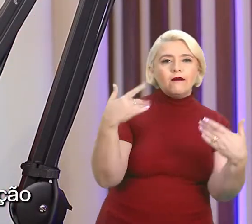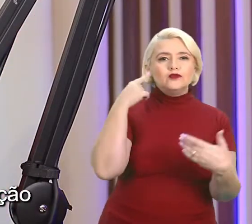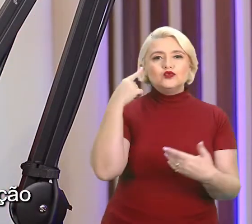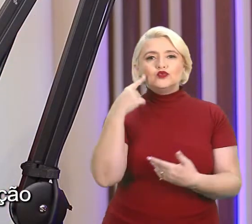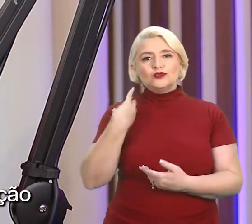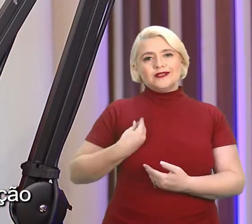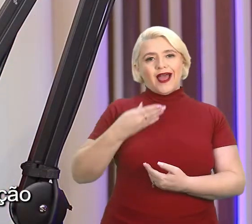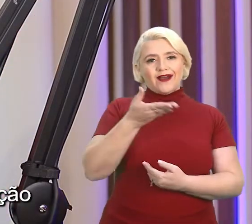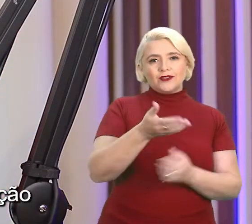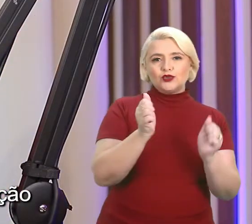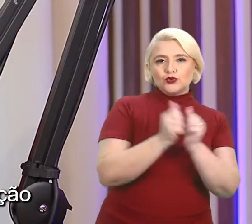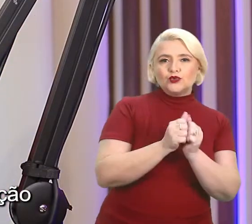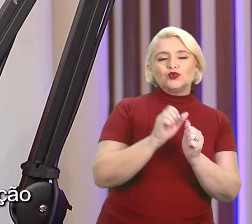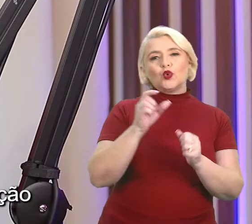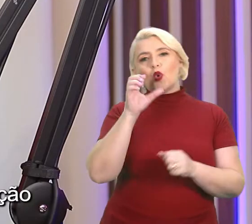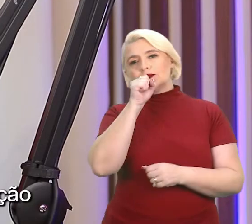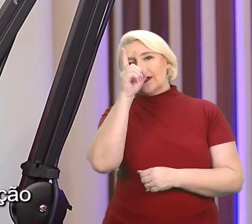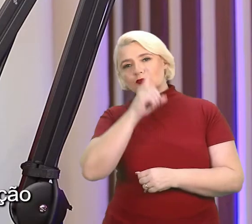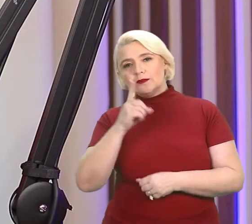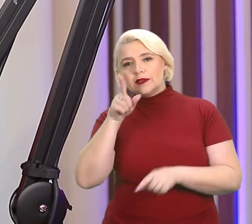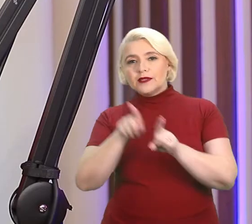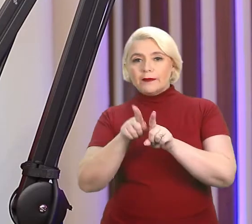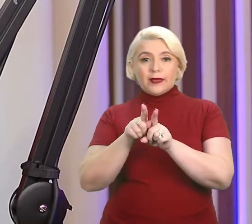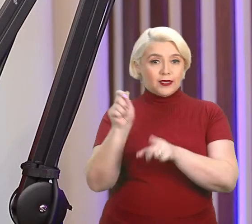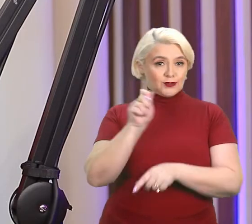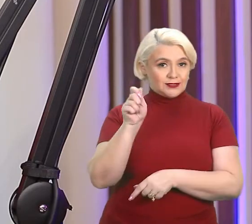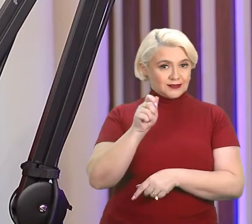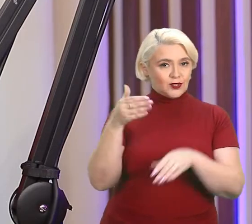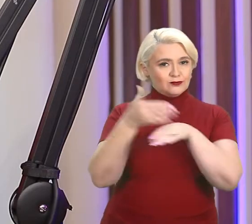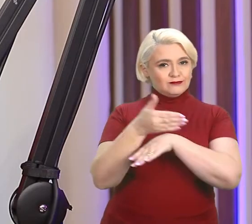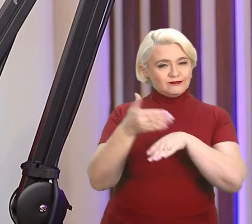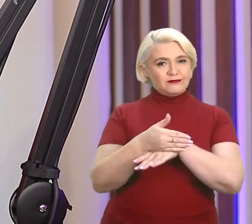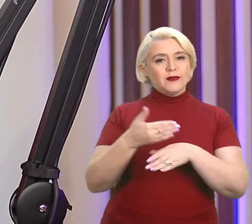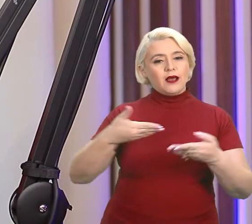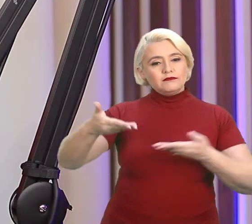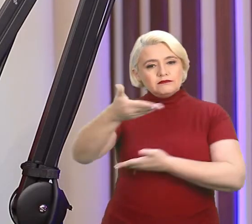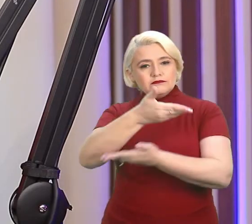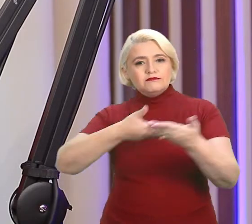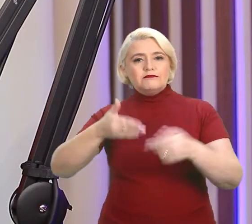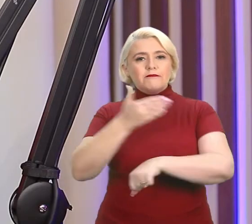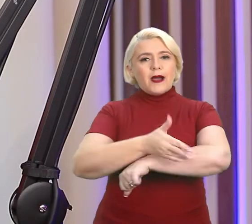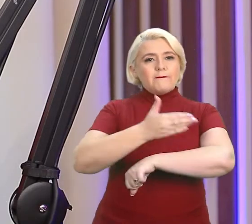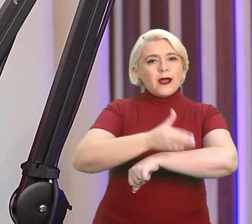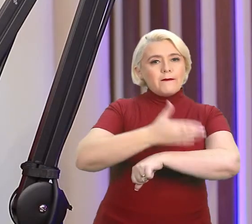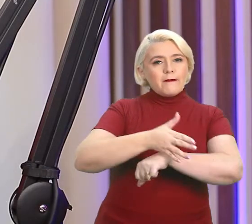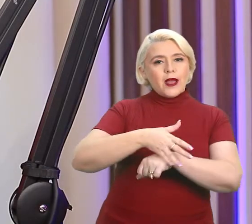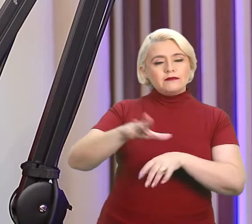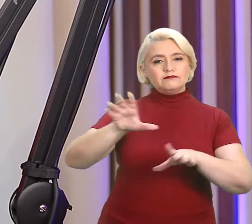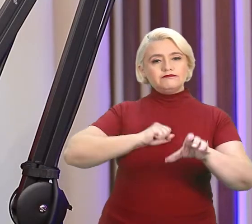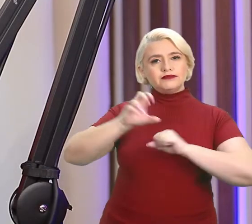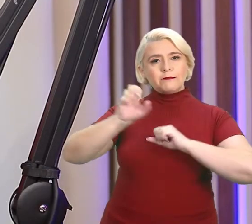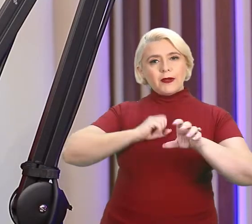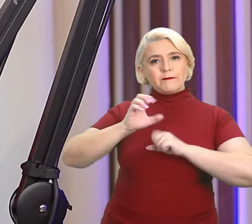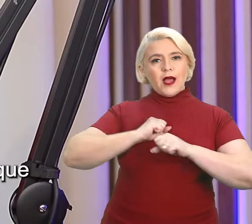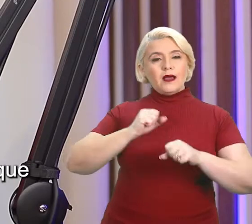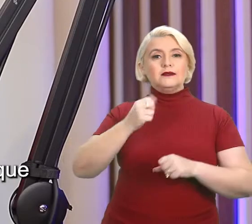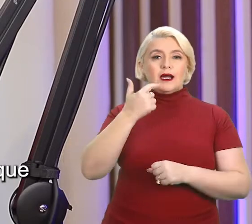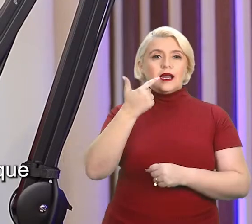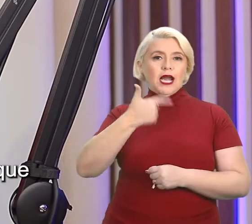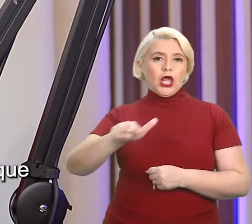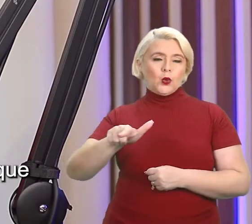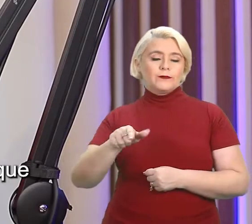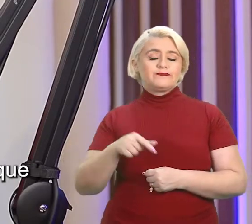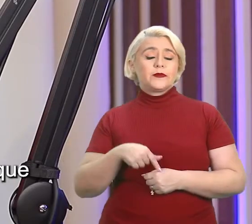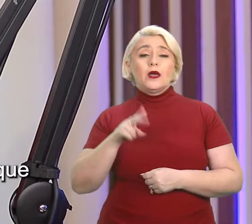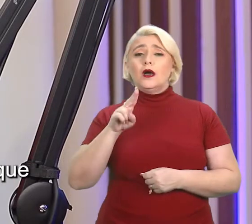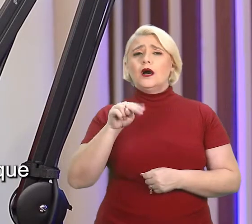durante o final de semana na associação, para que a gente fosse se apropriando dessa língua, né? Eu